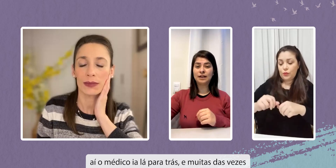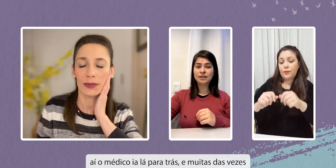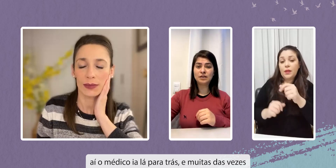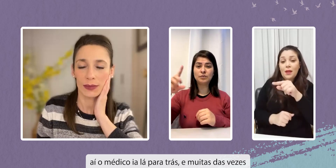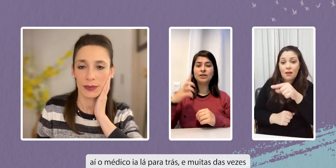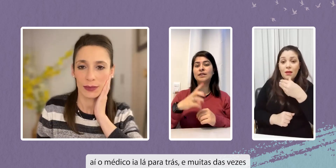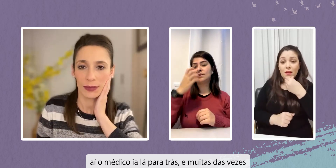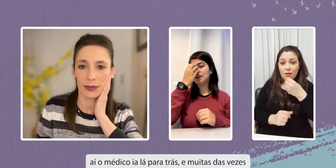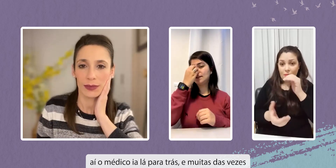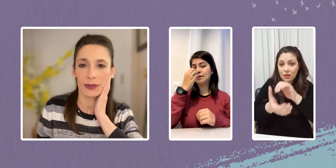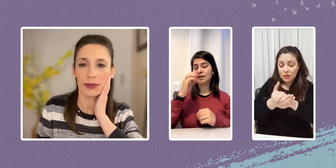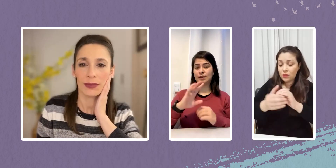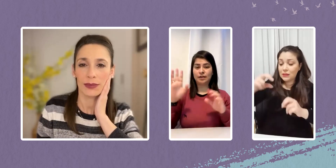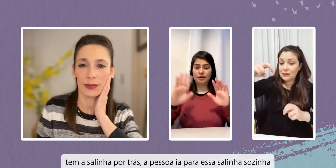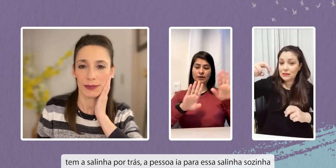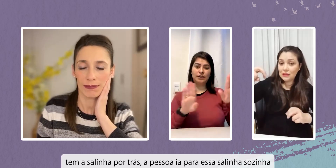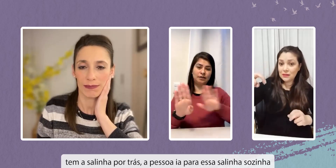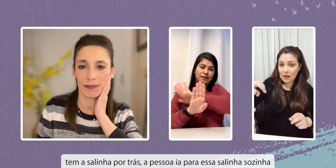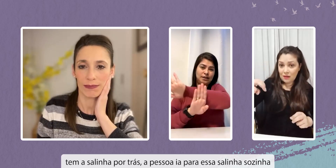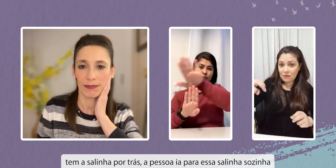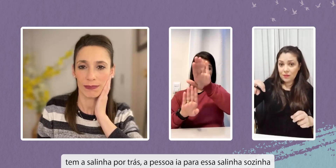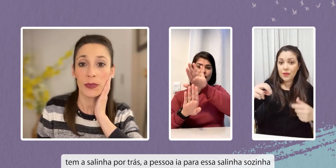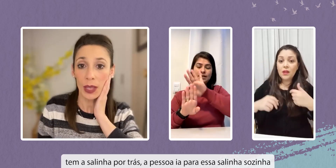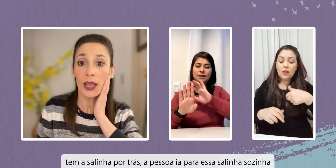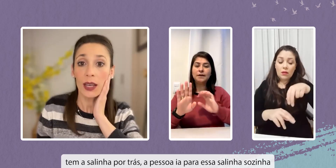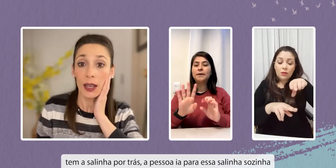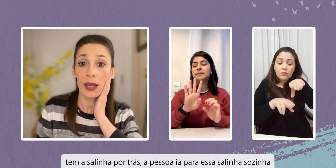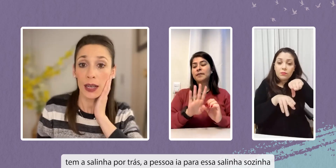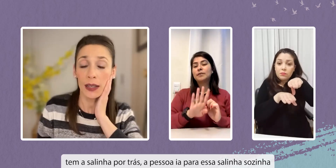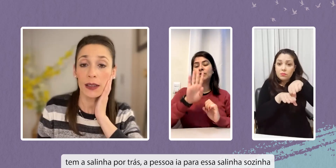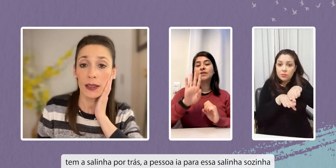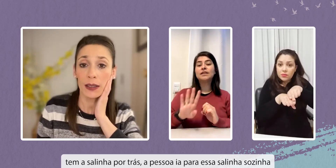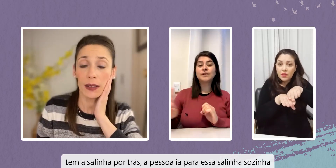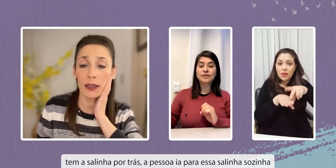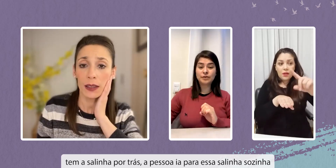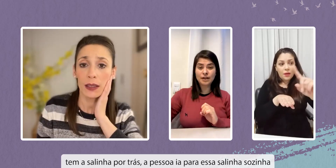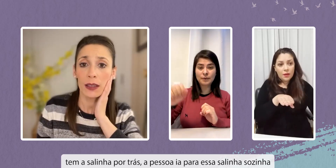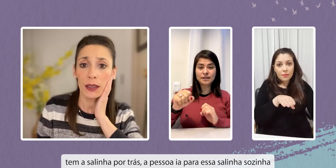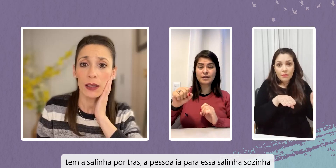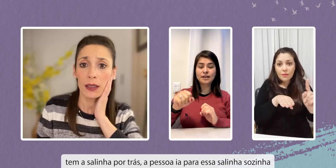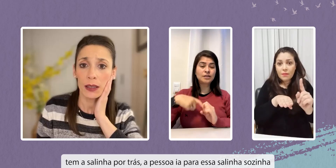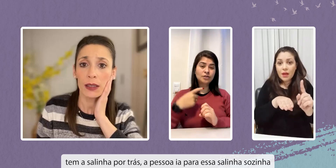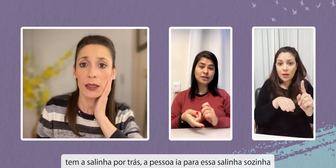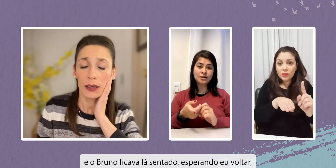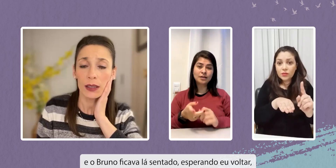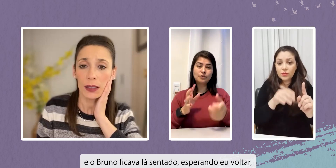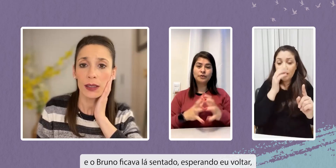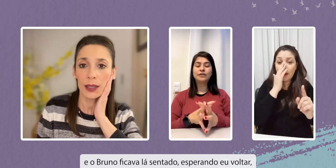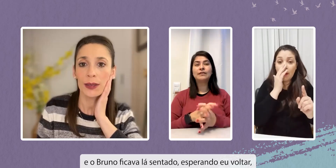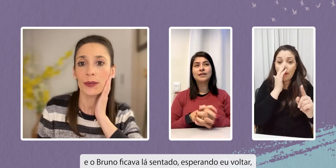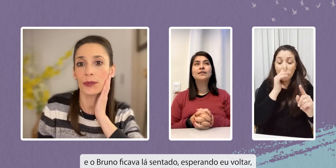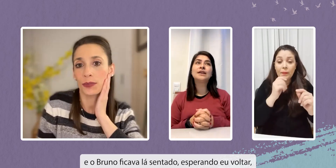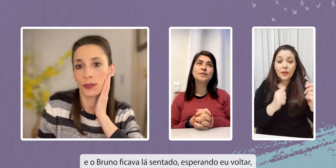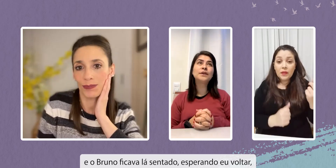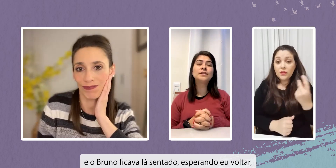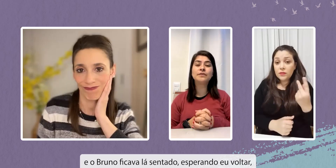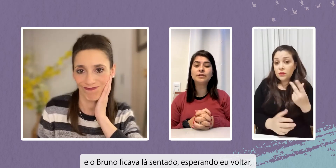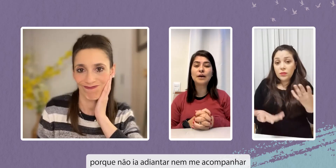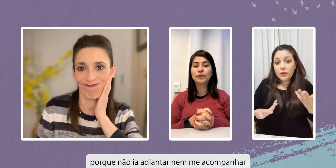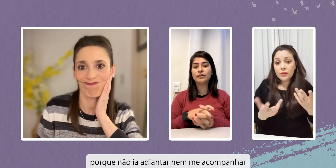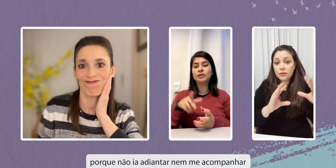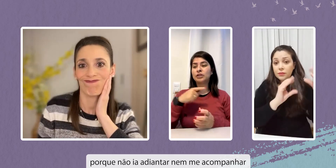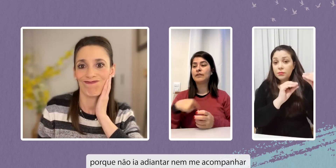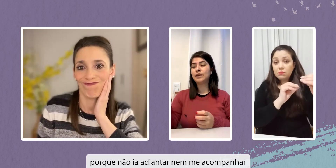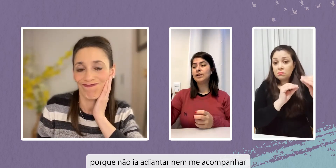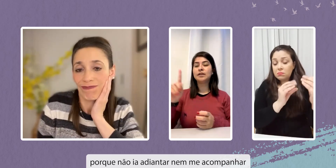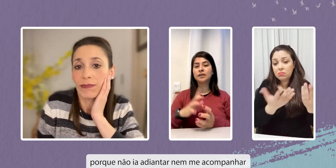para trás, e muitas das vezes, que tem a salinha por trás, né? Aham. Às vezes eu ia para essa salinha sozinha, e o Bruno ficava lá sentado esperando eu voltar,